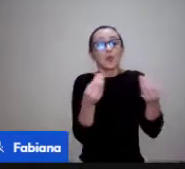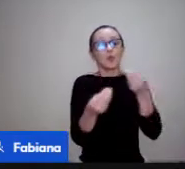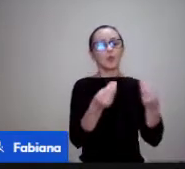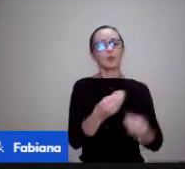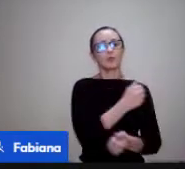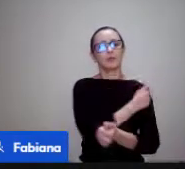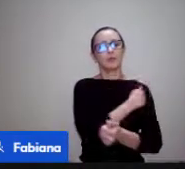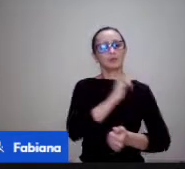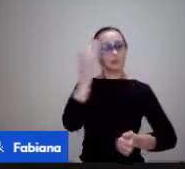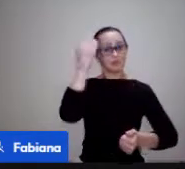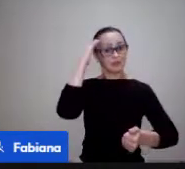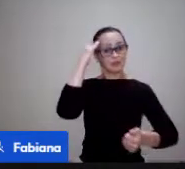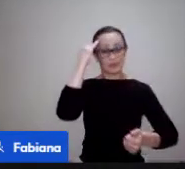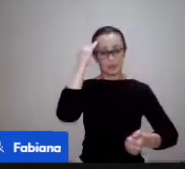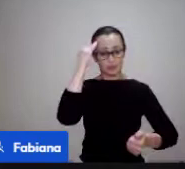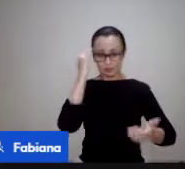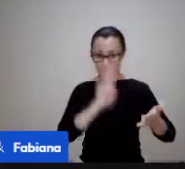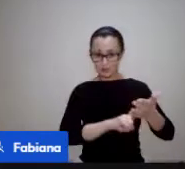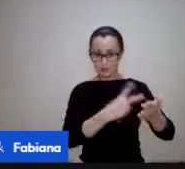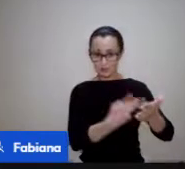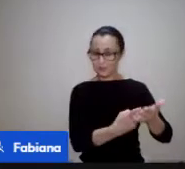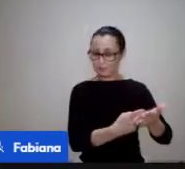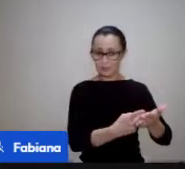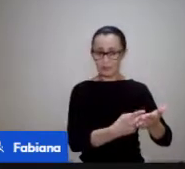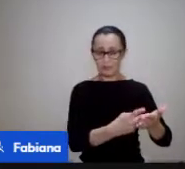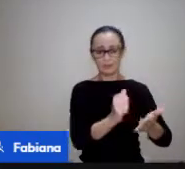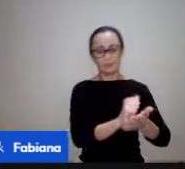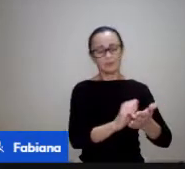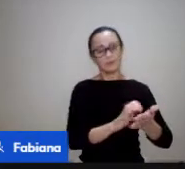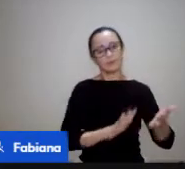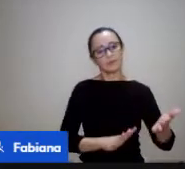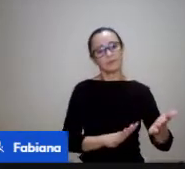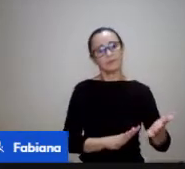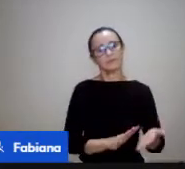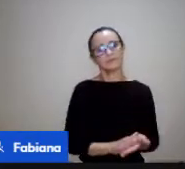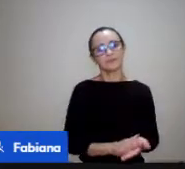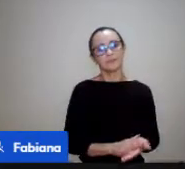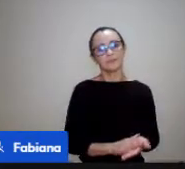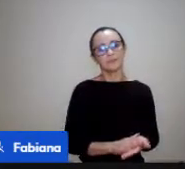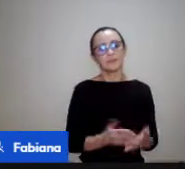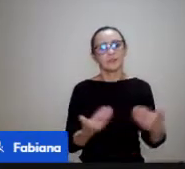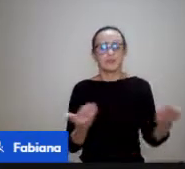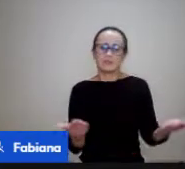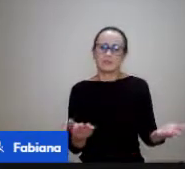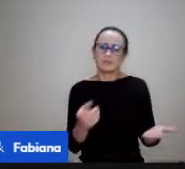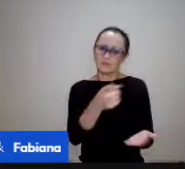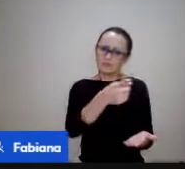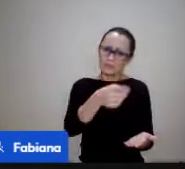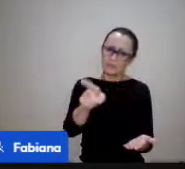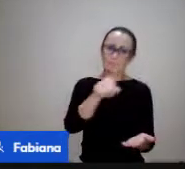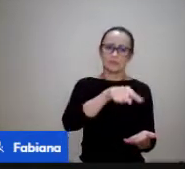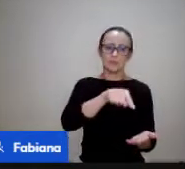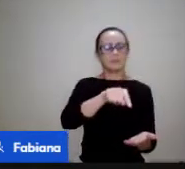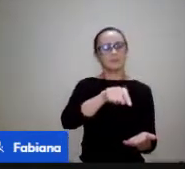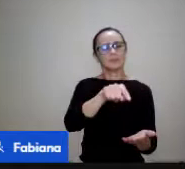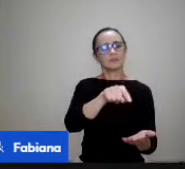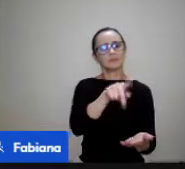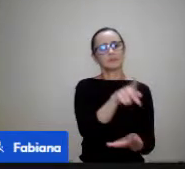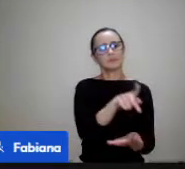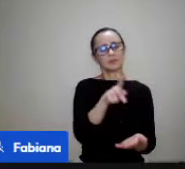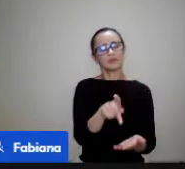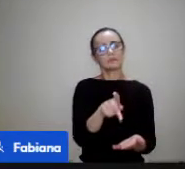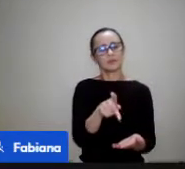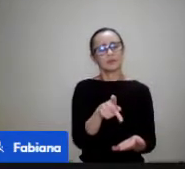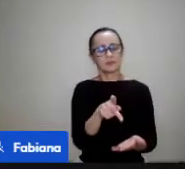gente entende que esses conhecimentos que nós estamos dizendo, vocês, professores, já têm essa compreensão. Mas